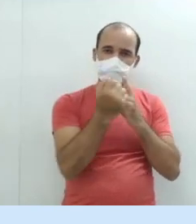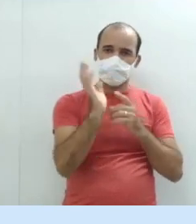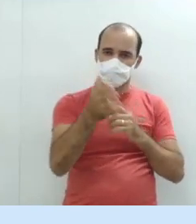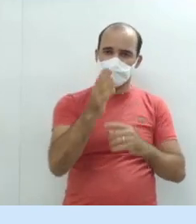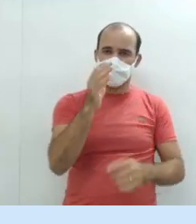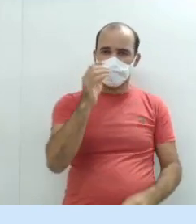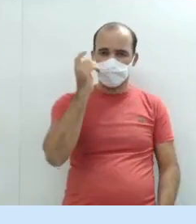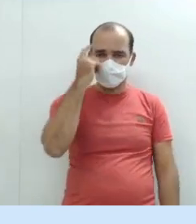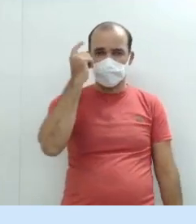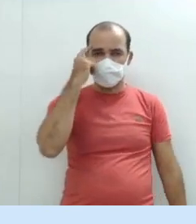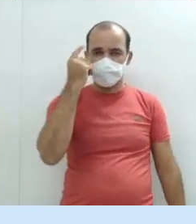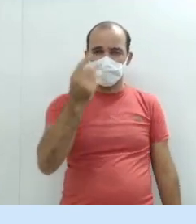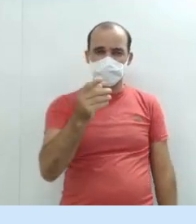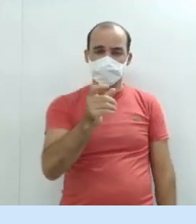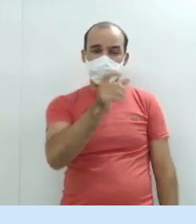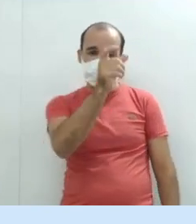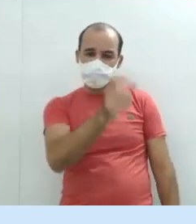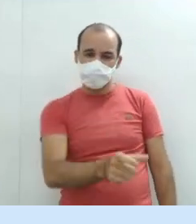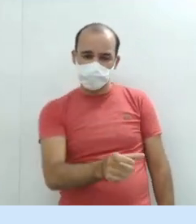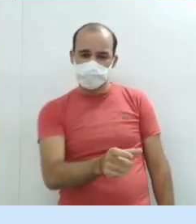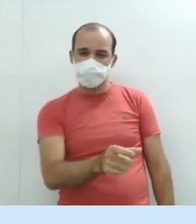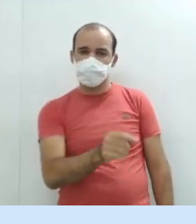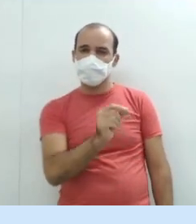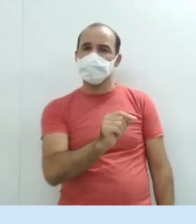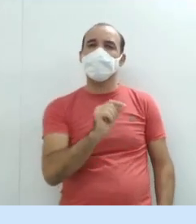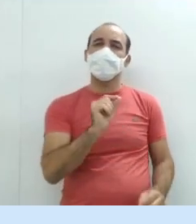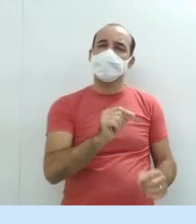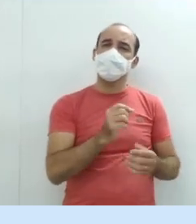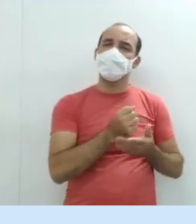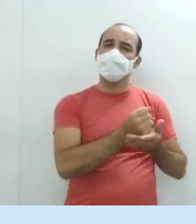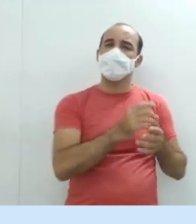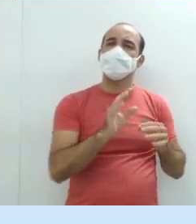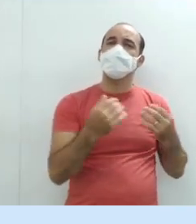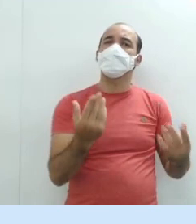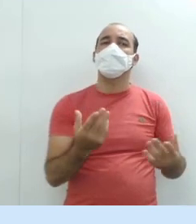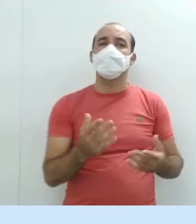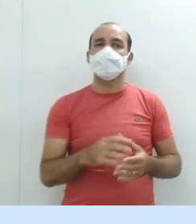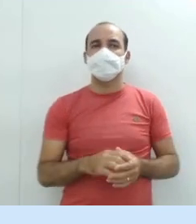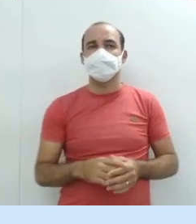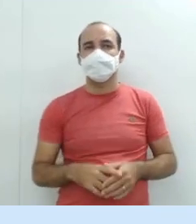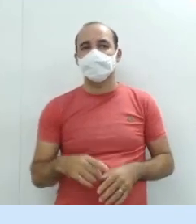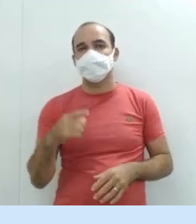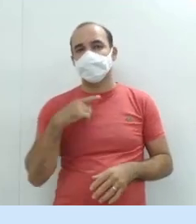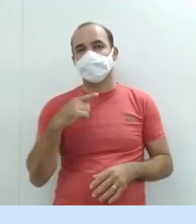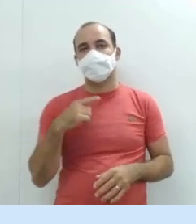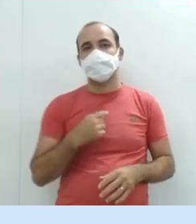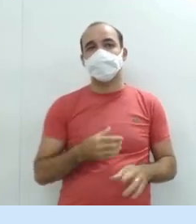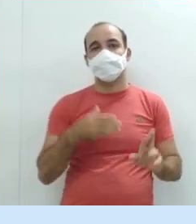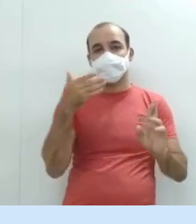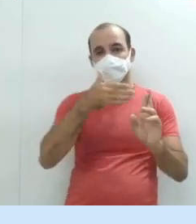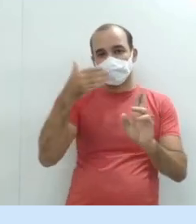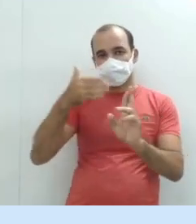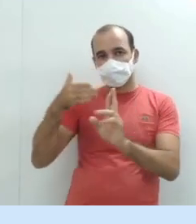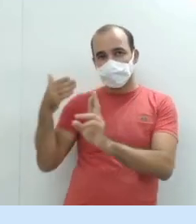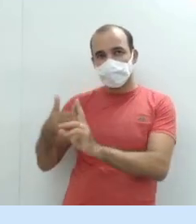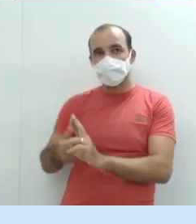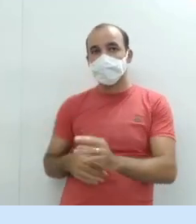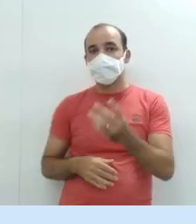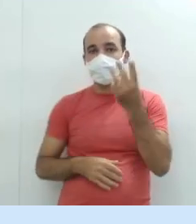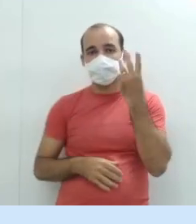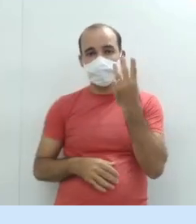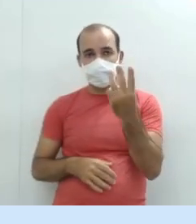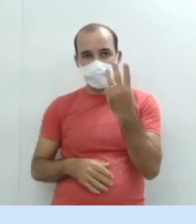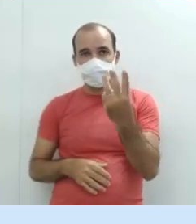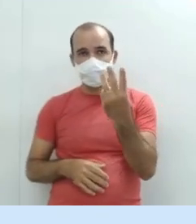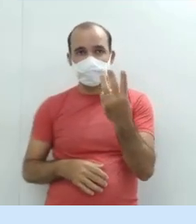precisa pensar? Né? O que é que ele precisa ser? 3 filósofos, eles pensam sobre esse indivíduo e a relação